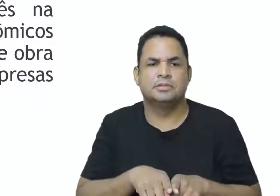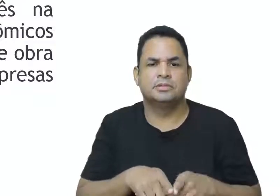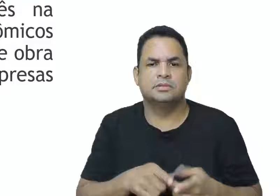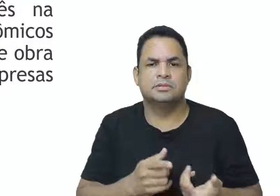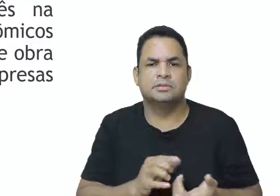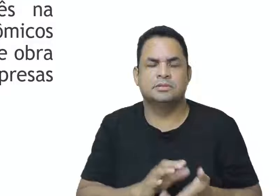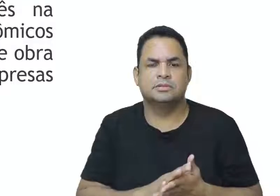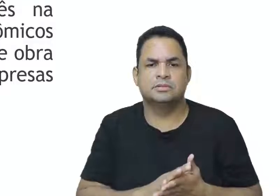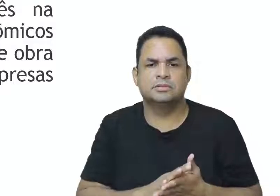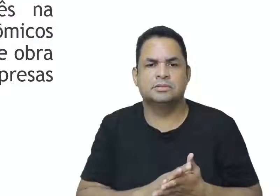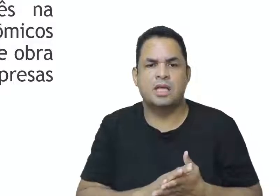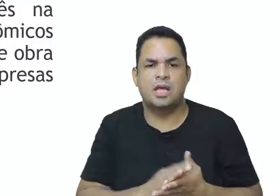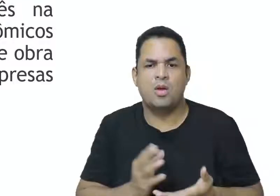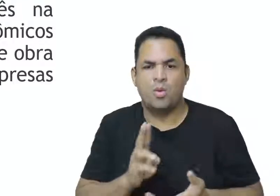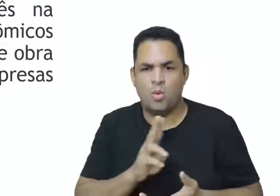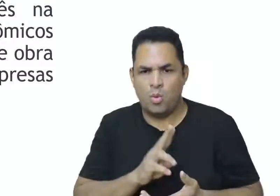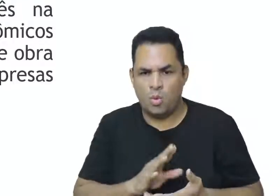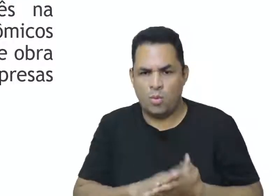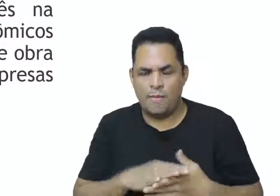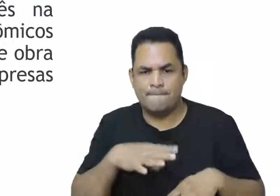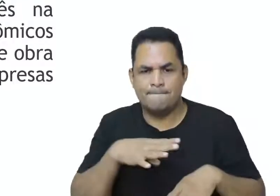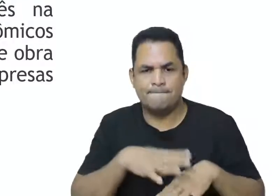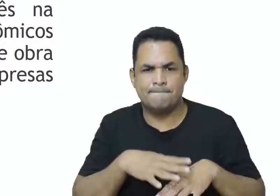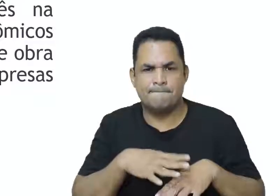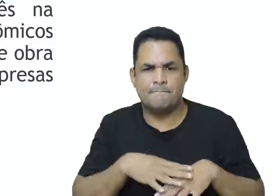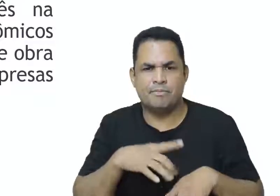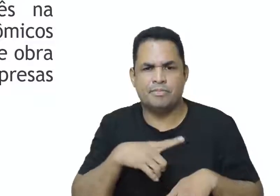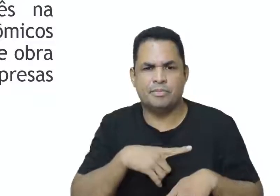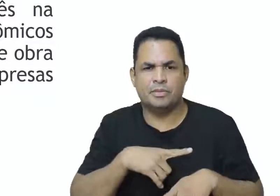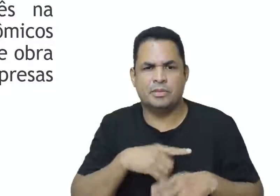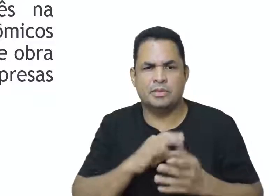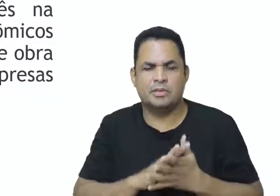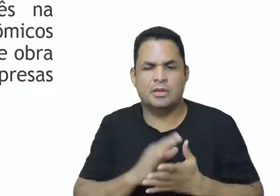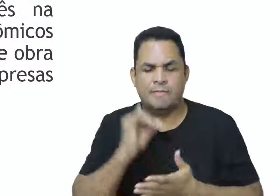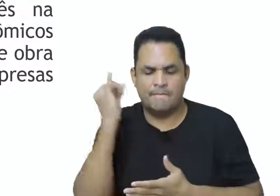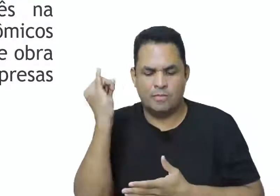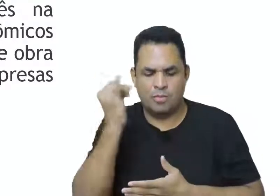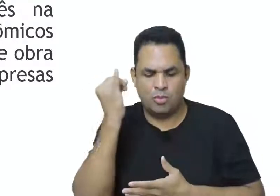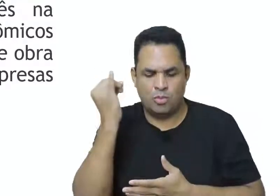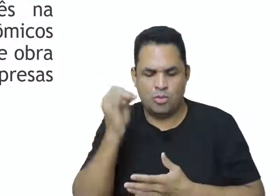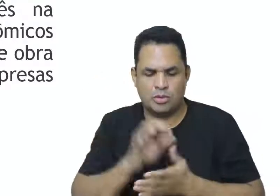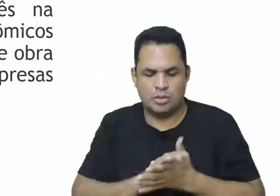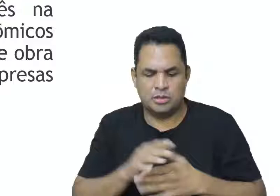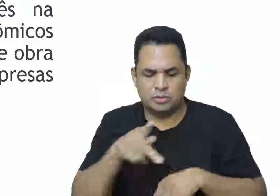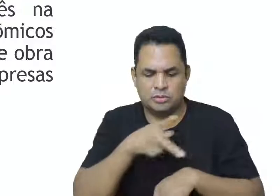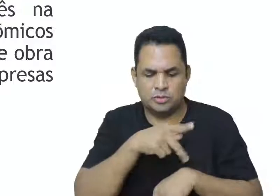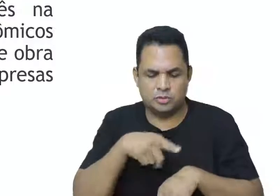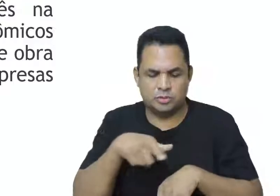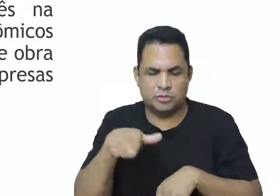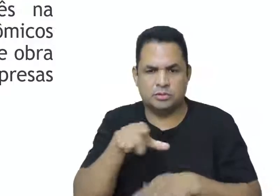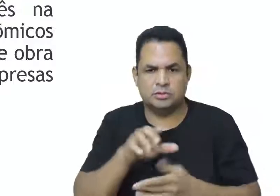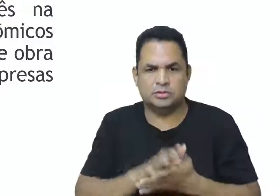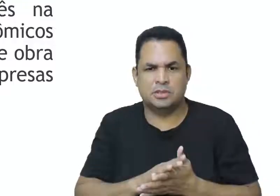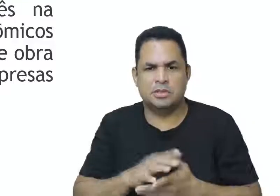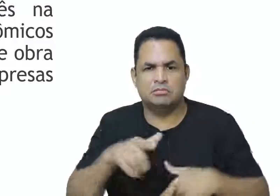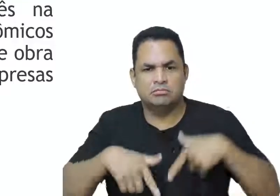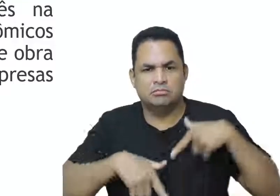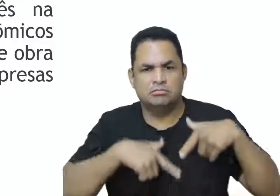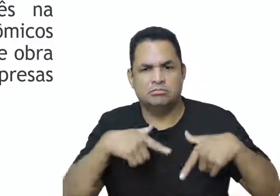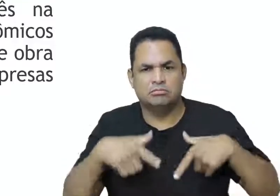ter uma ótima matemática, a China se destaca no cenário internacional por prestação de serviços,